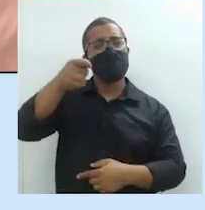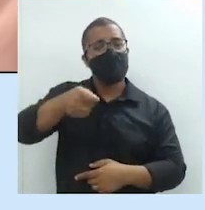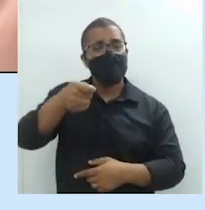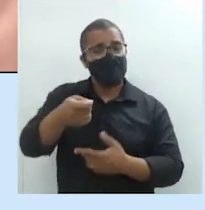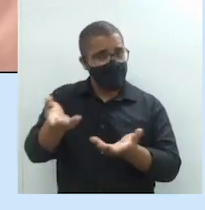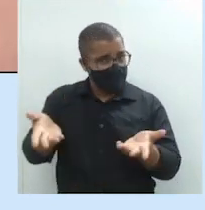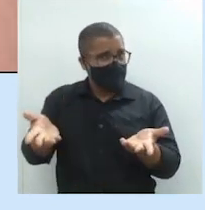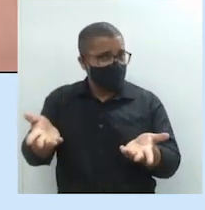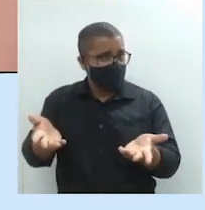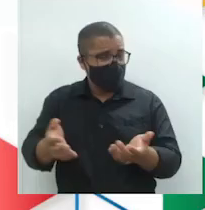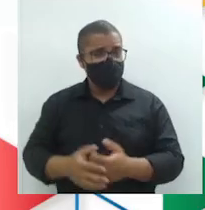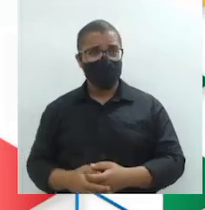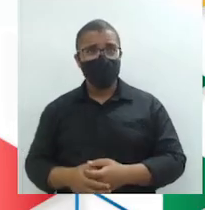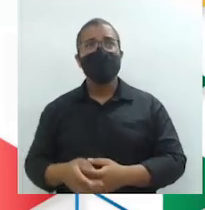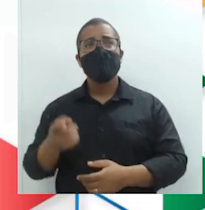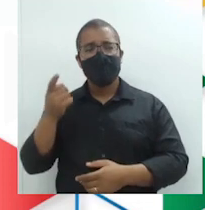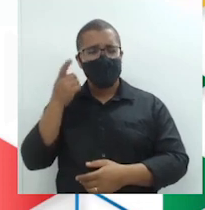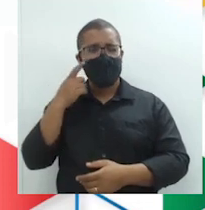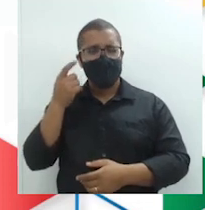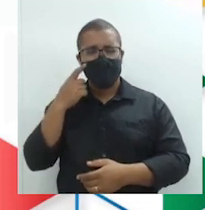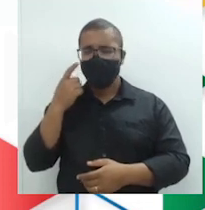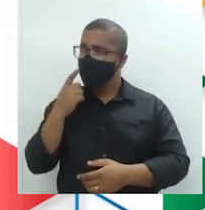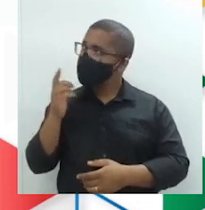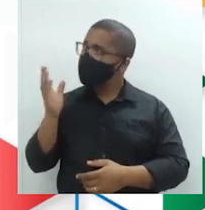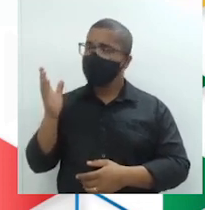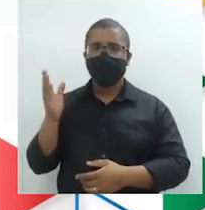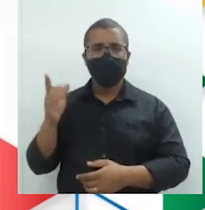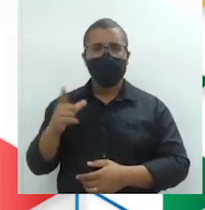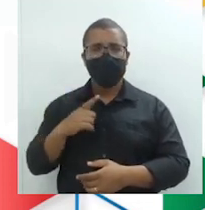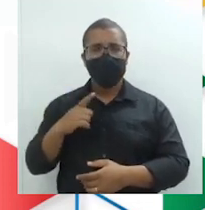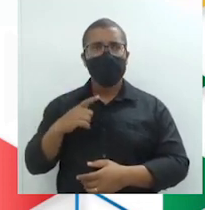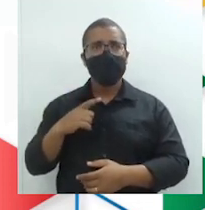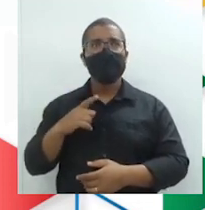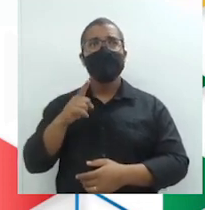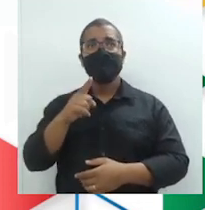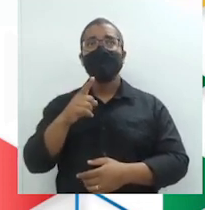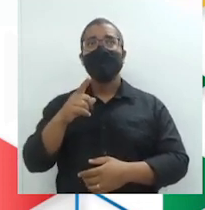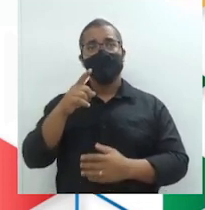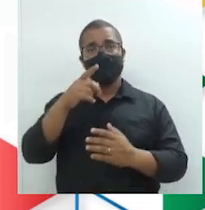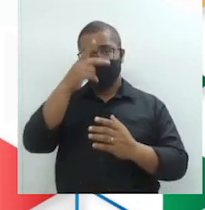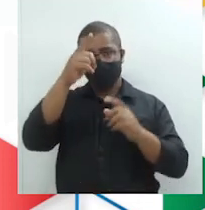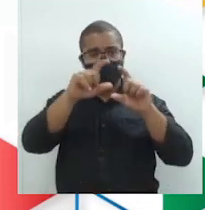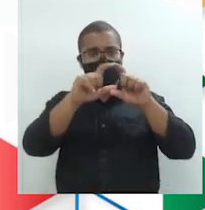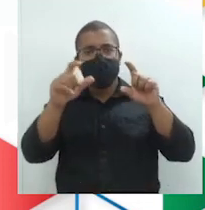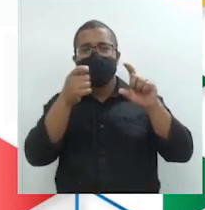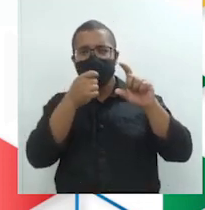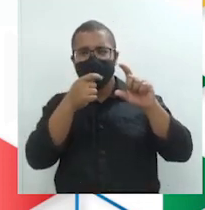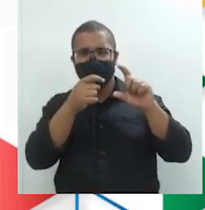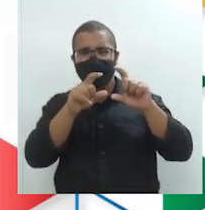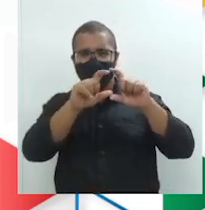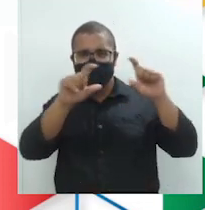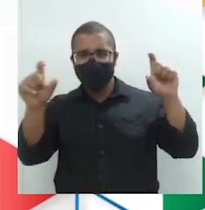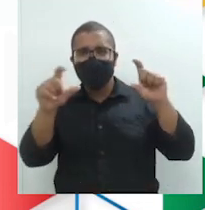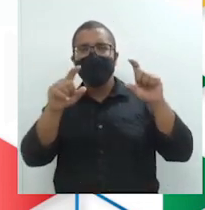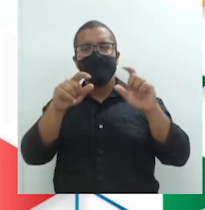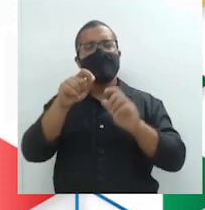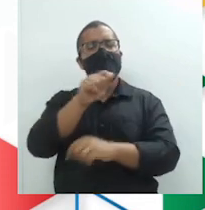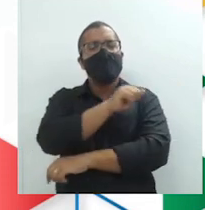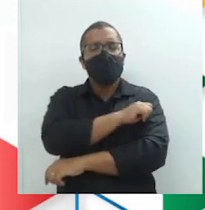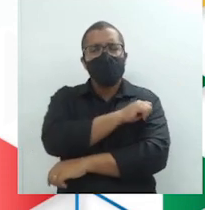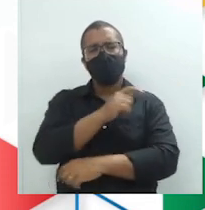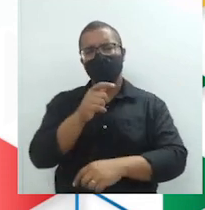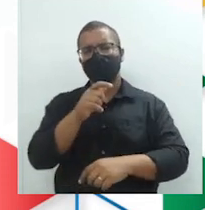justamente, olhe só esse comentário que trago para vocês sobre a tirinha. Para a leitura da charge, o aluno, a aluna,